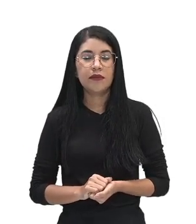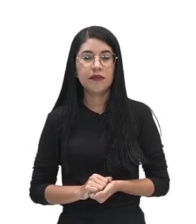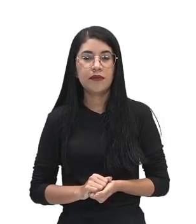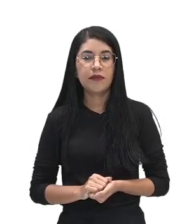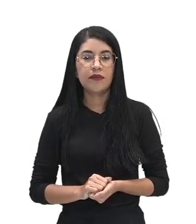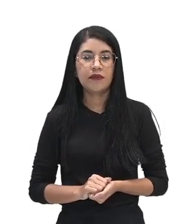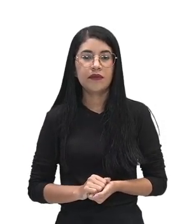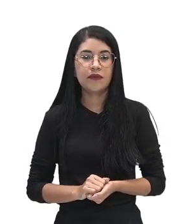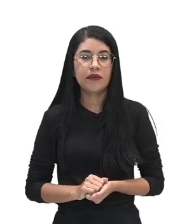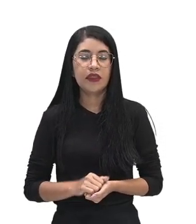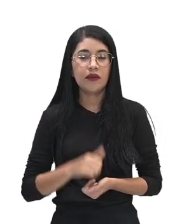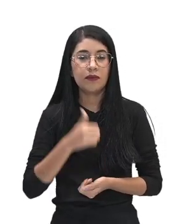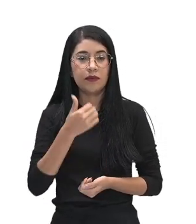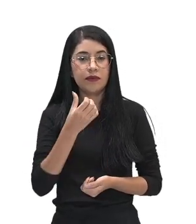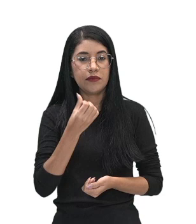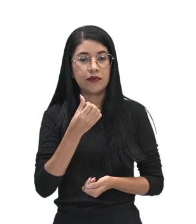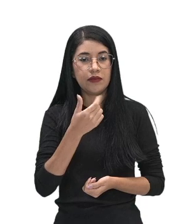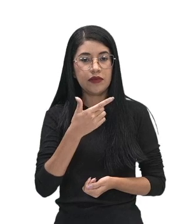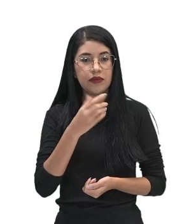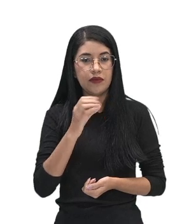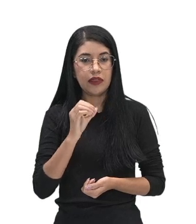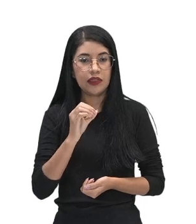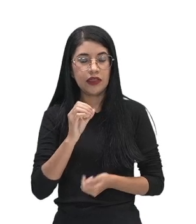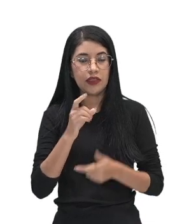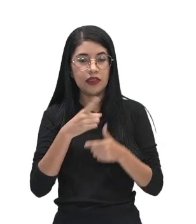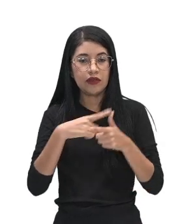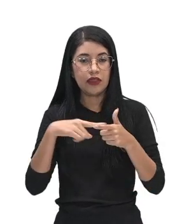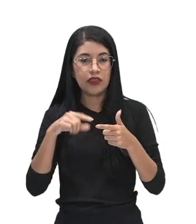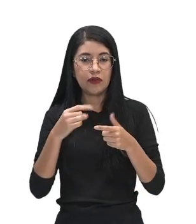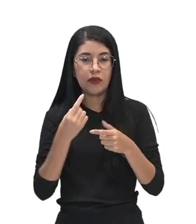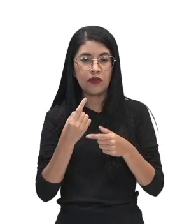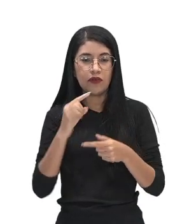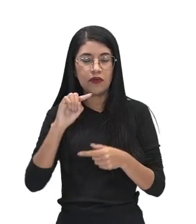1.620 dividido por 1,6